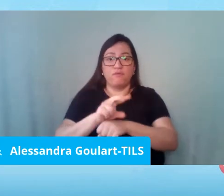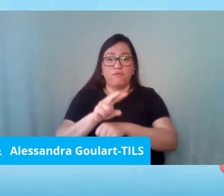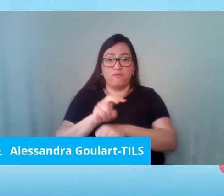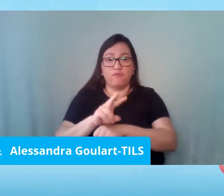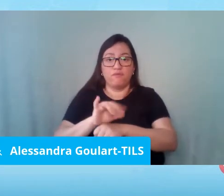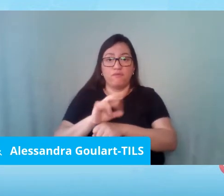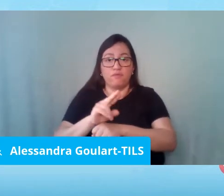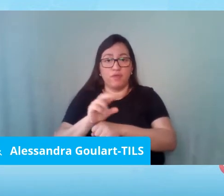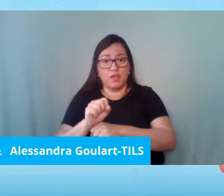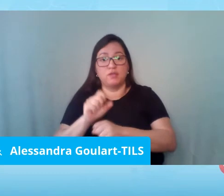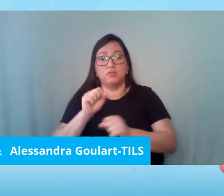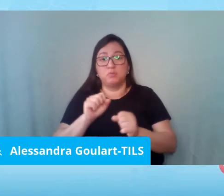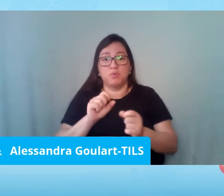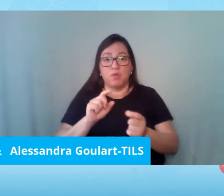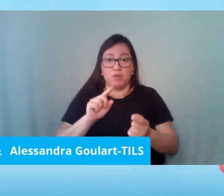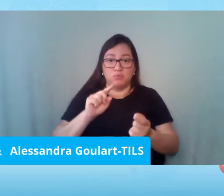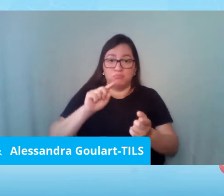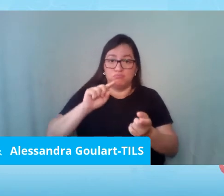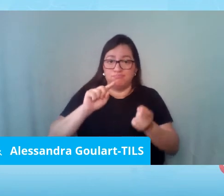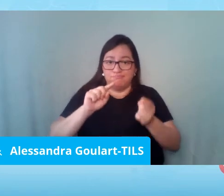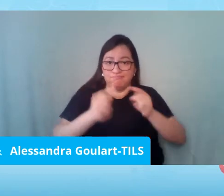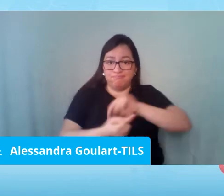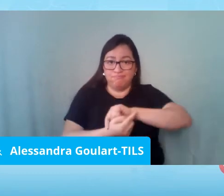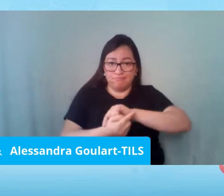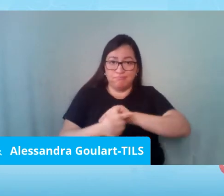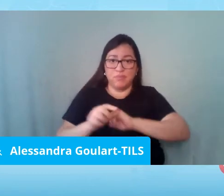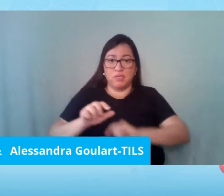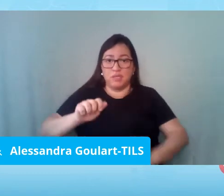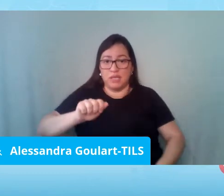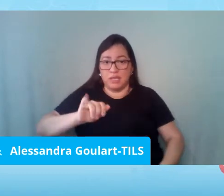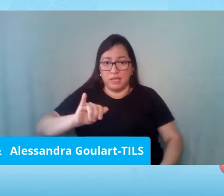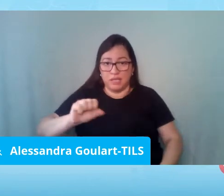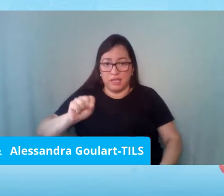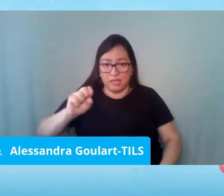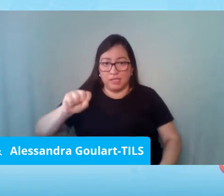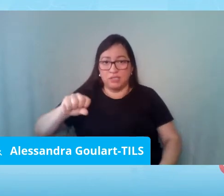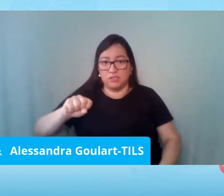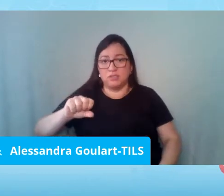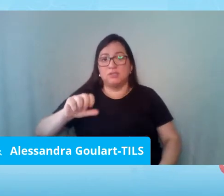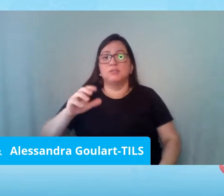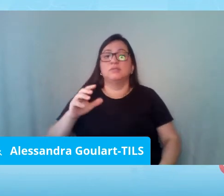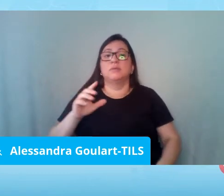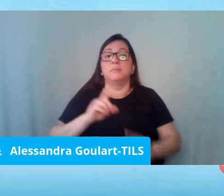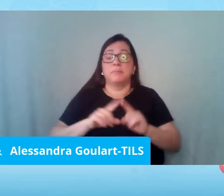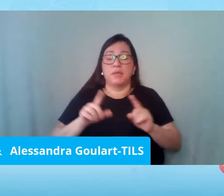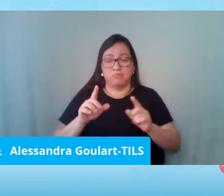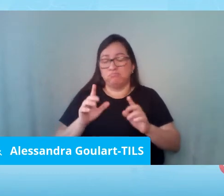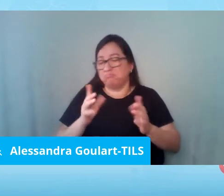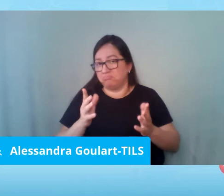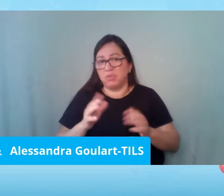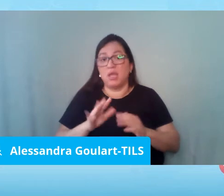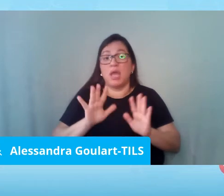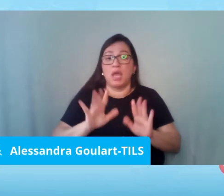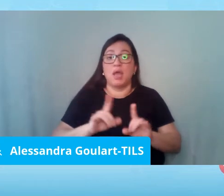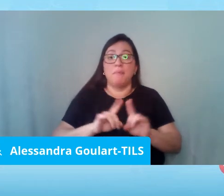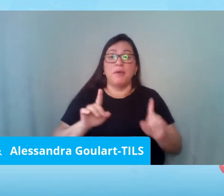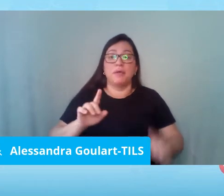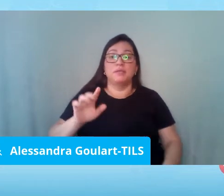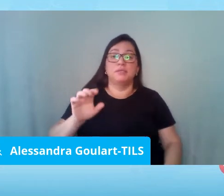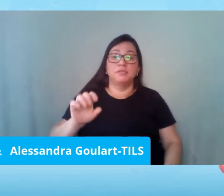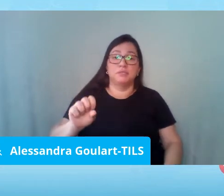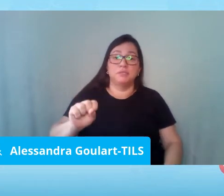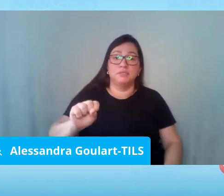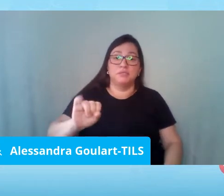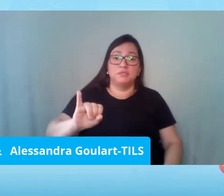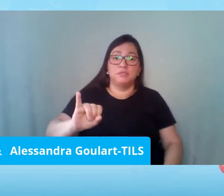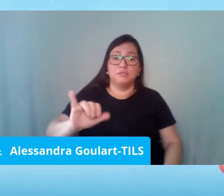ou não, vai depender de como vai ser manejado isso. A sífilis é um pouquinho diferente. A sífilis não é um vírus, ela é uma bactéria